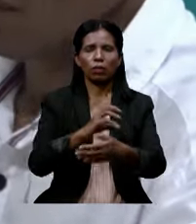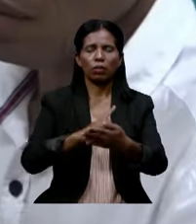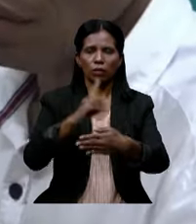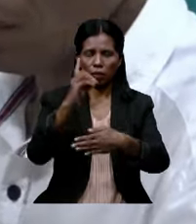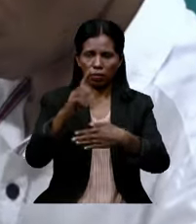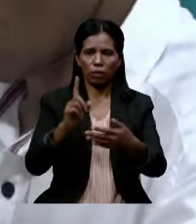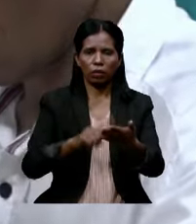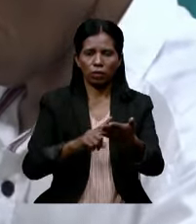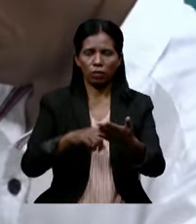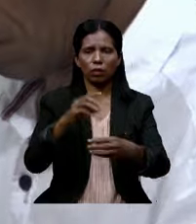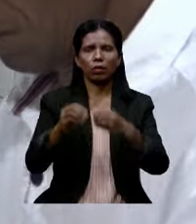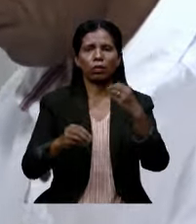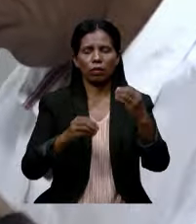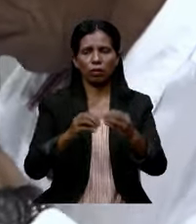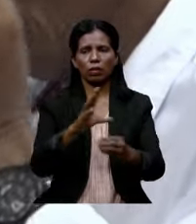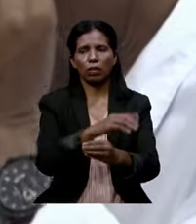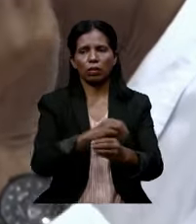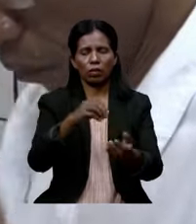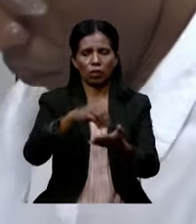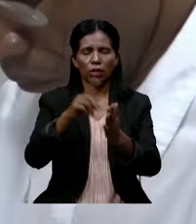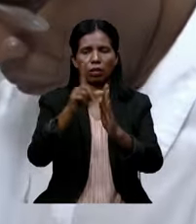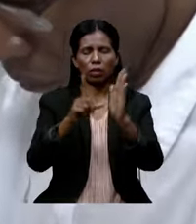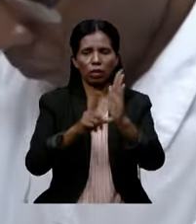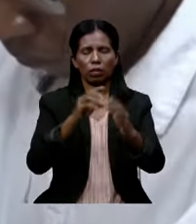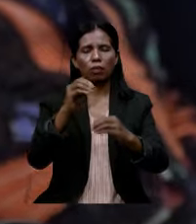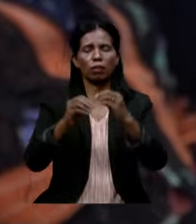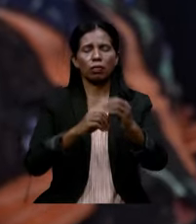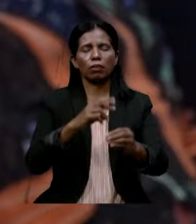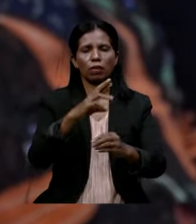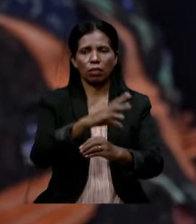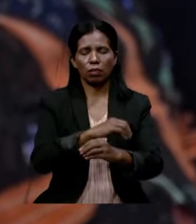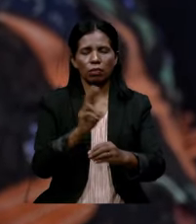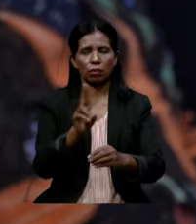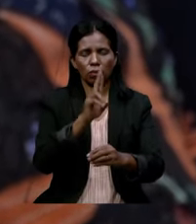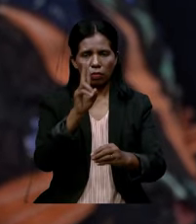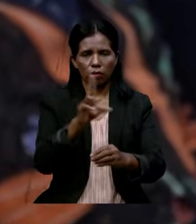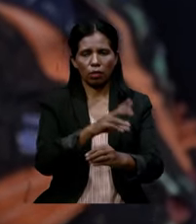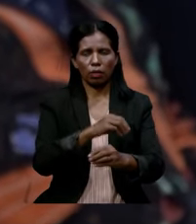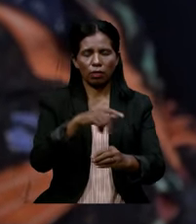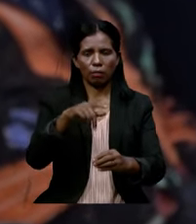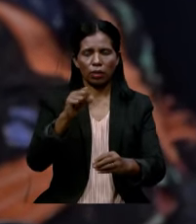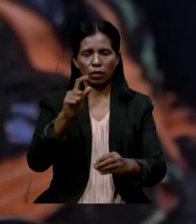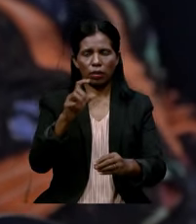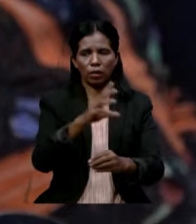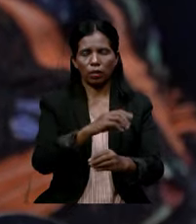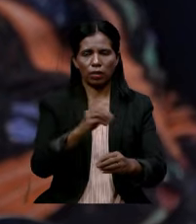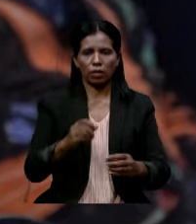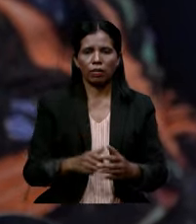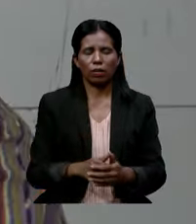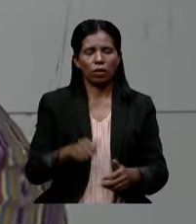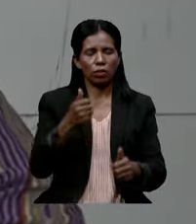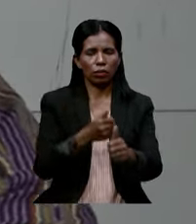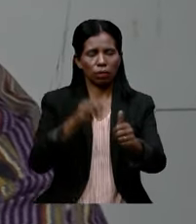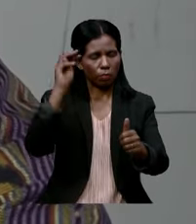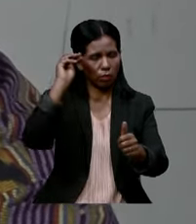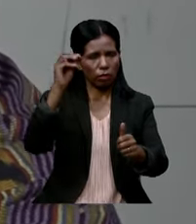onde discute com a iniciativa cria lei relacionada ao regulamento com a utilização pesticida no adubo nian. O ministro da